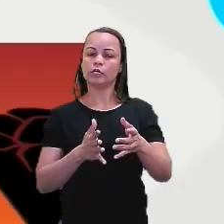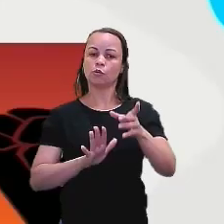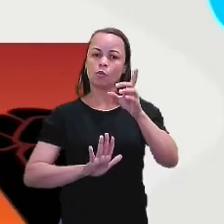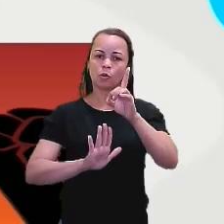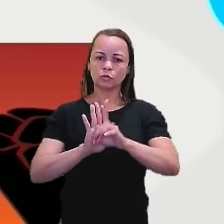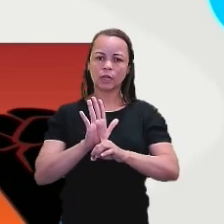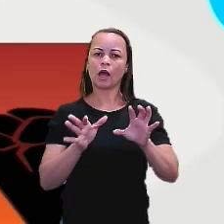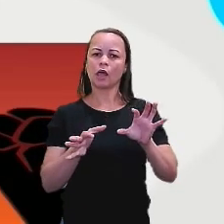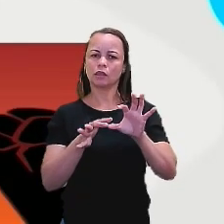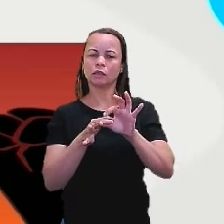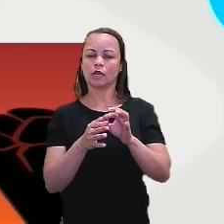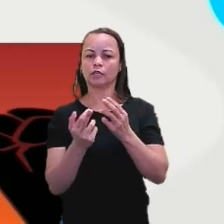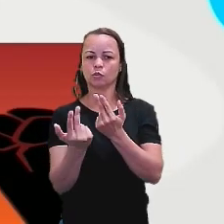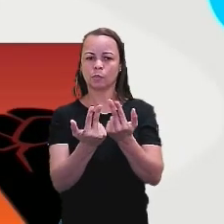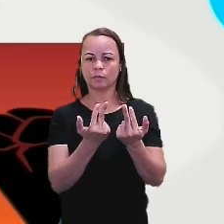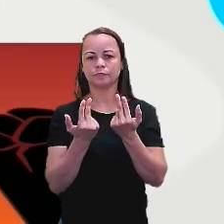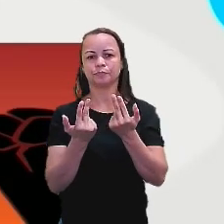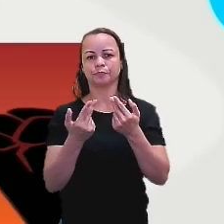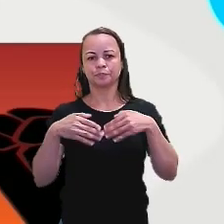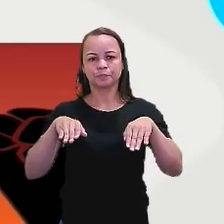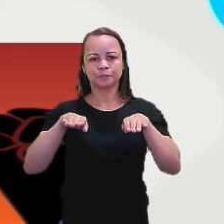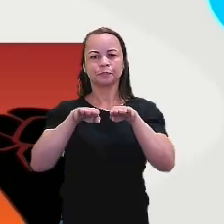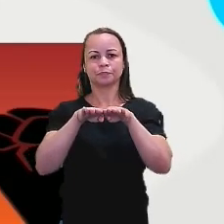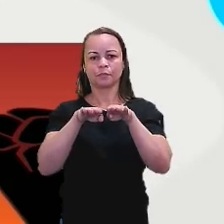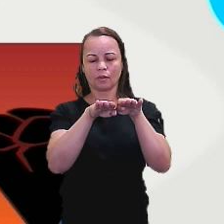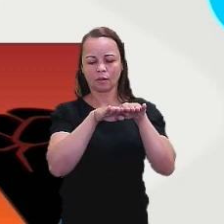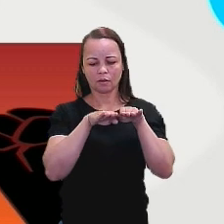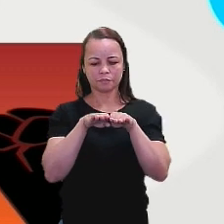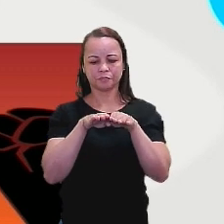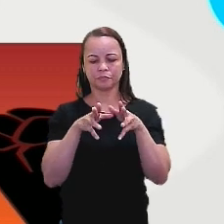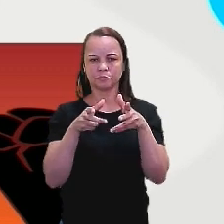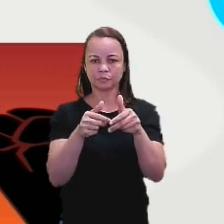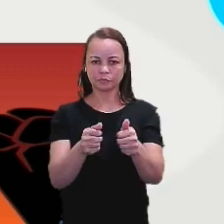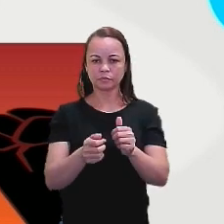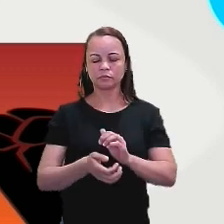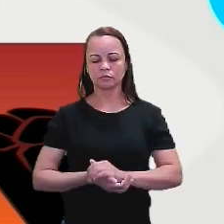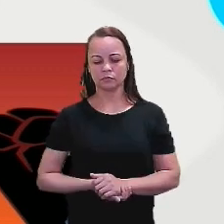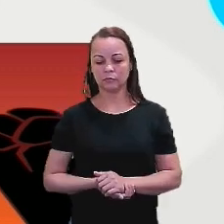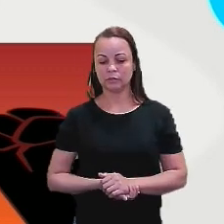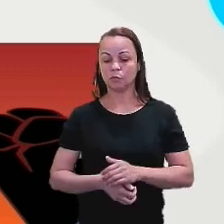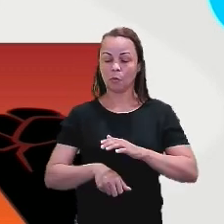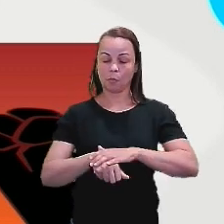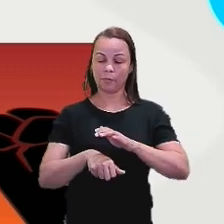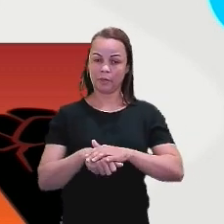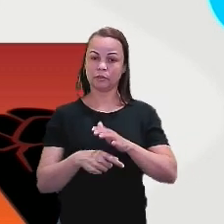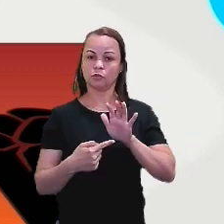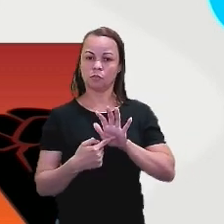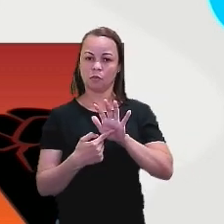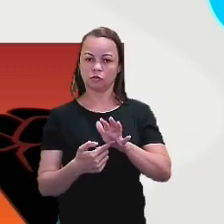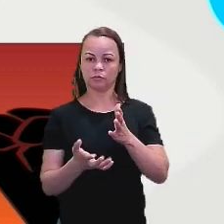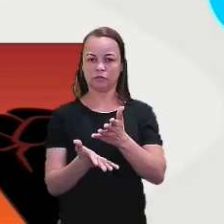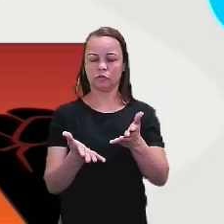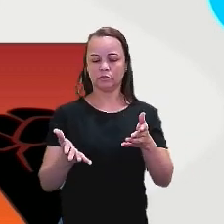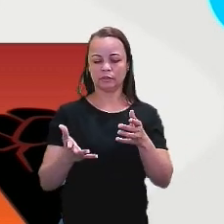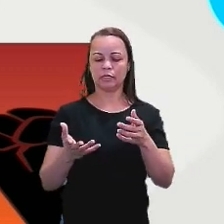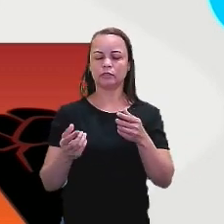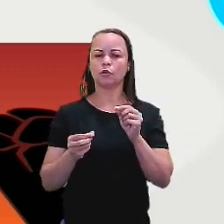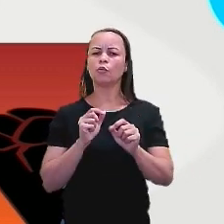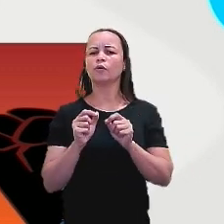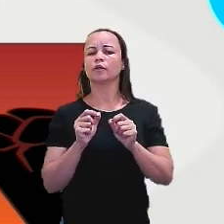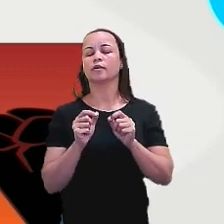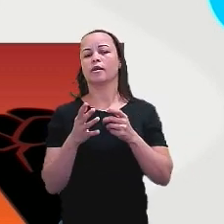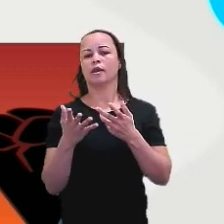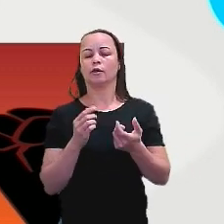todos. Então, nesse momento, eu vou trazer, ou a gente vai tratar agora, o que é